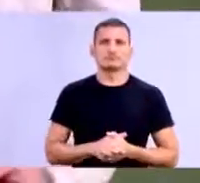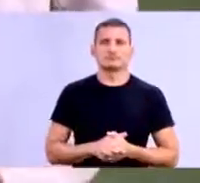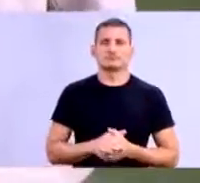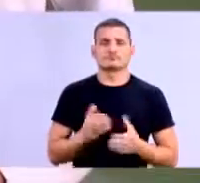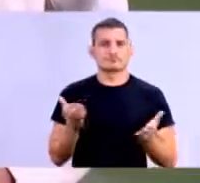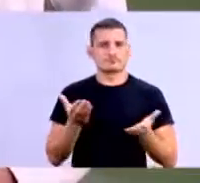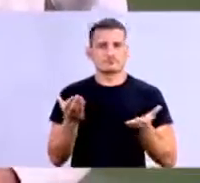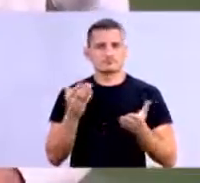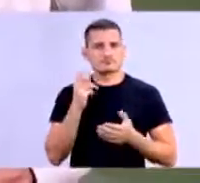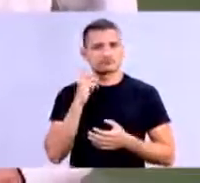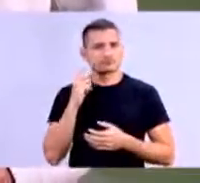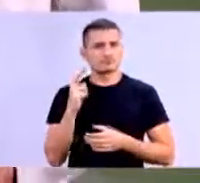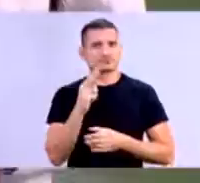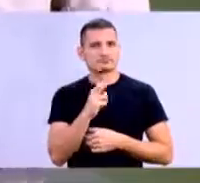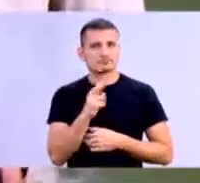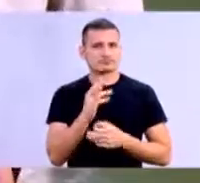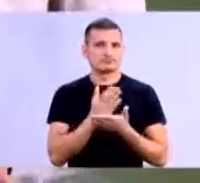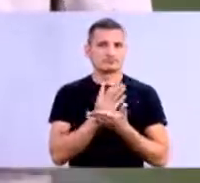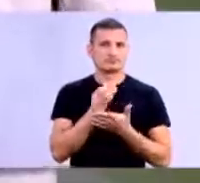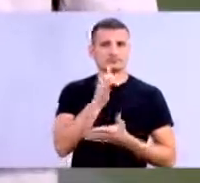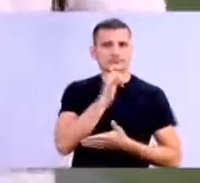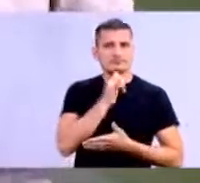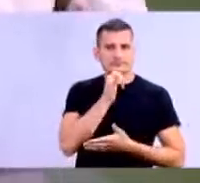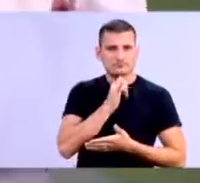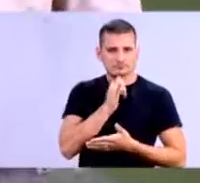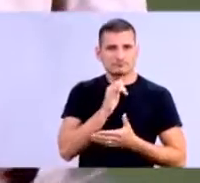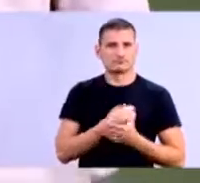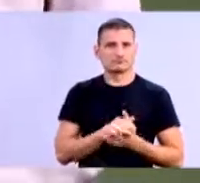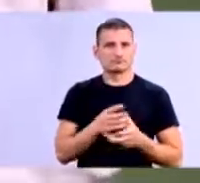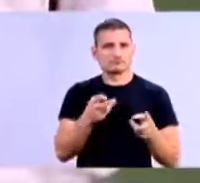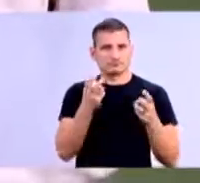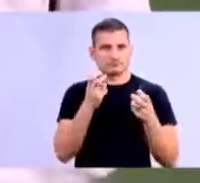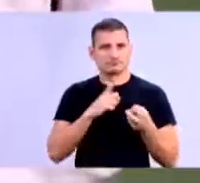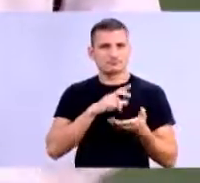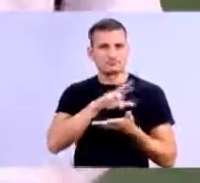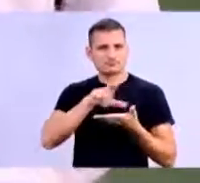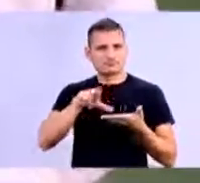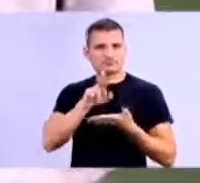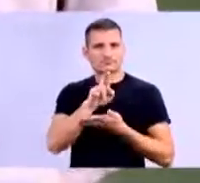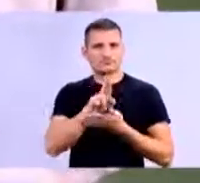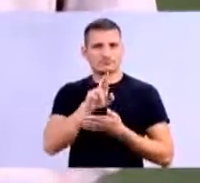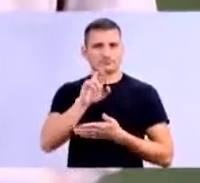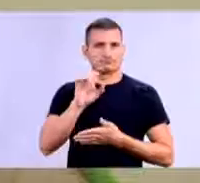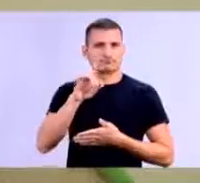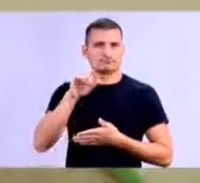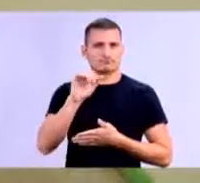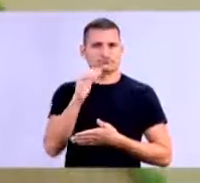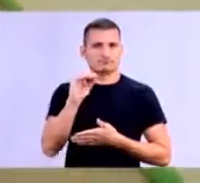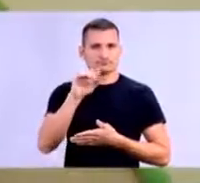Acompanhe agora algumas situações e perceba que há vários tipos de redação. Olha só.